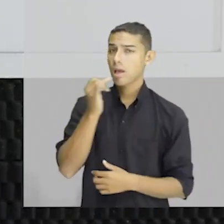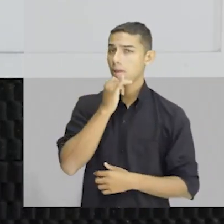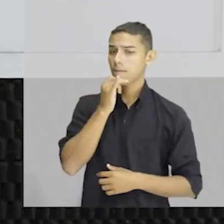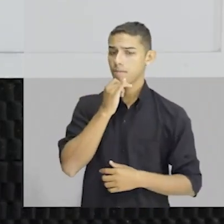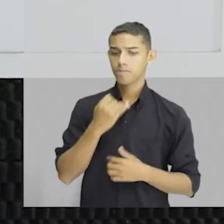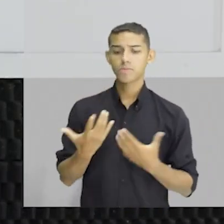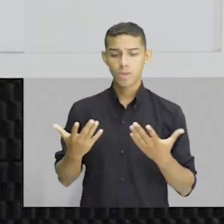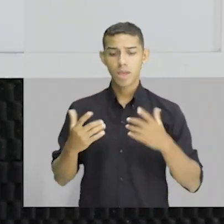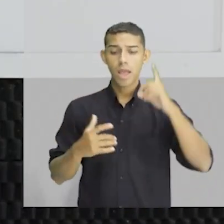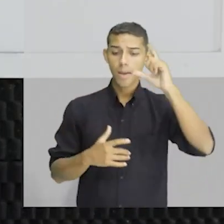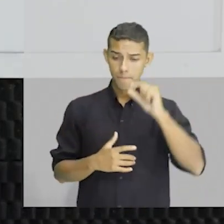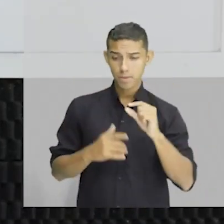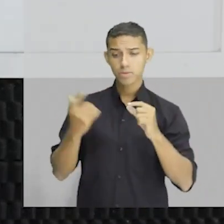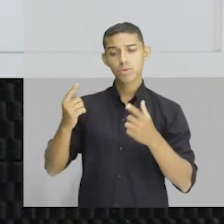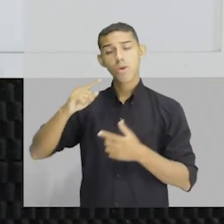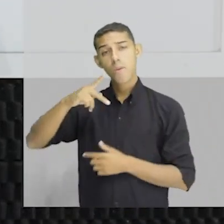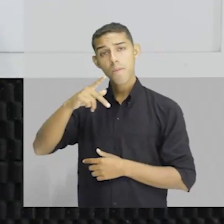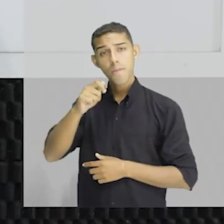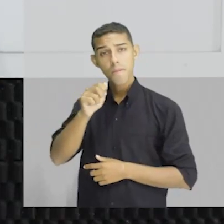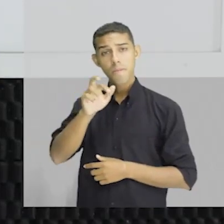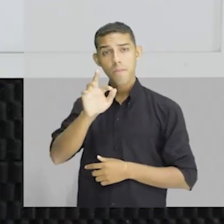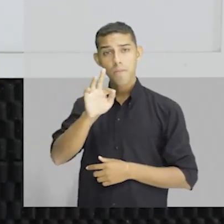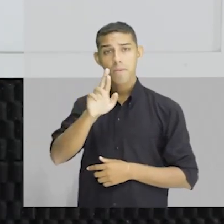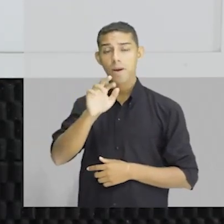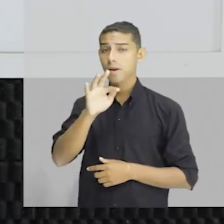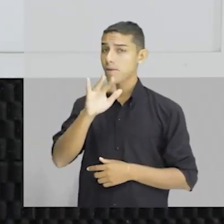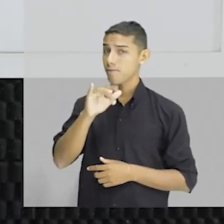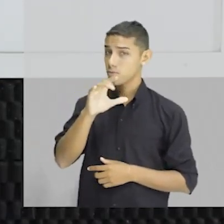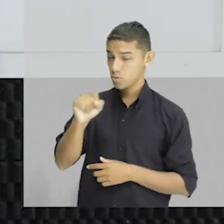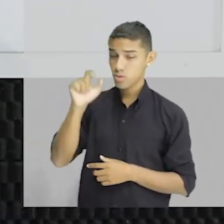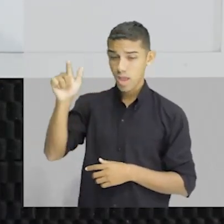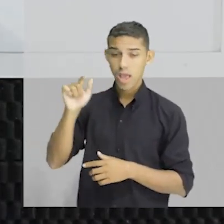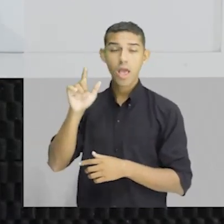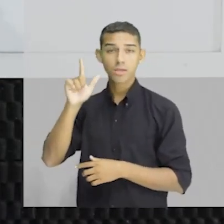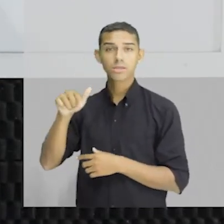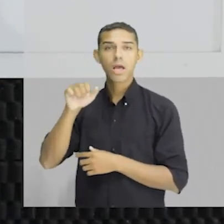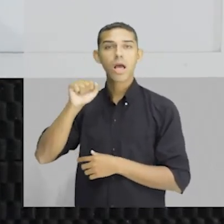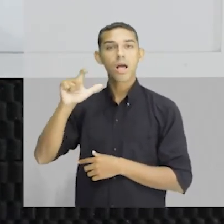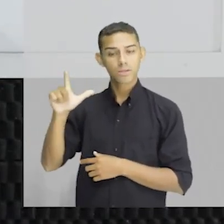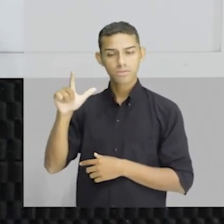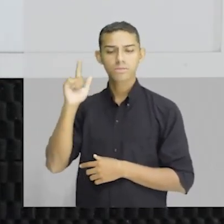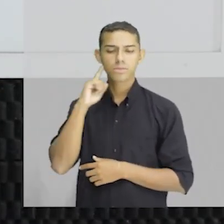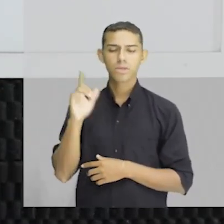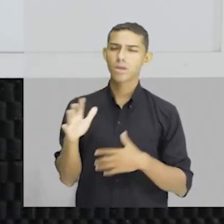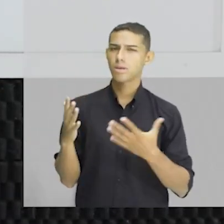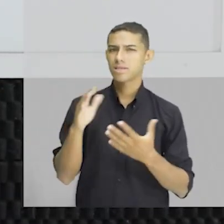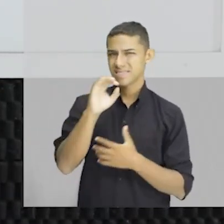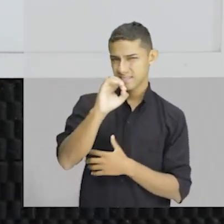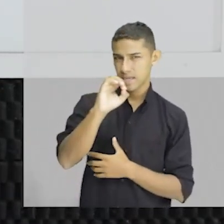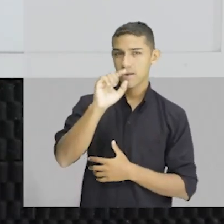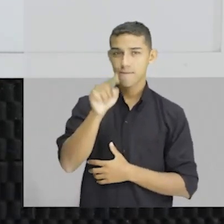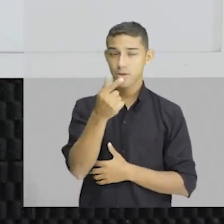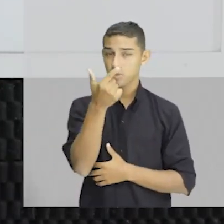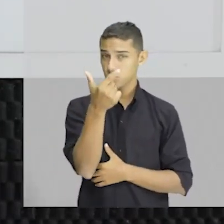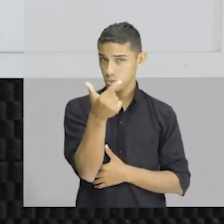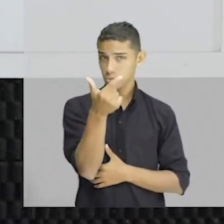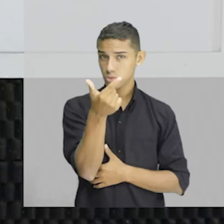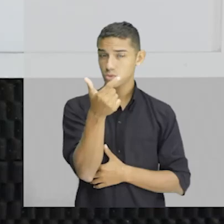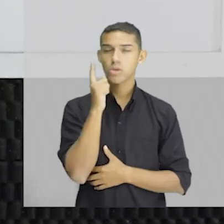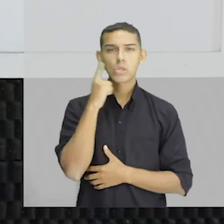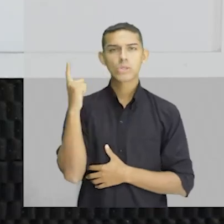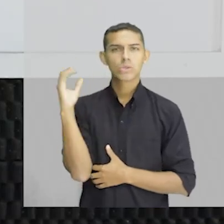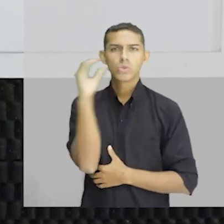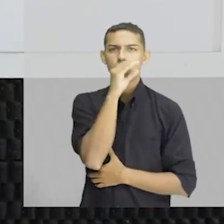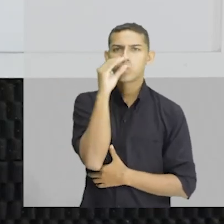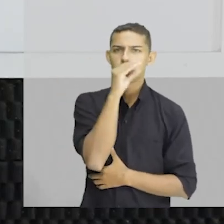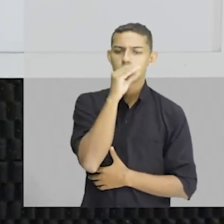baixo no caso aí o parafuso que é feito de alumínio 0,2 são substâncias que esquentam